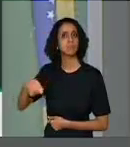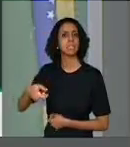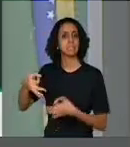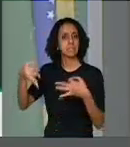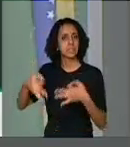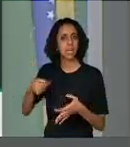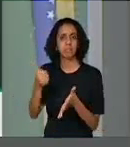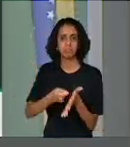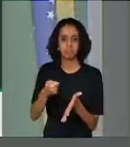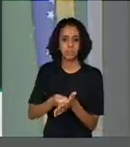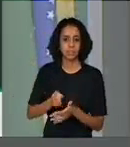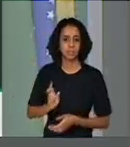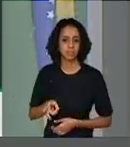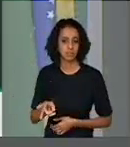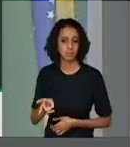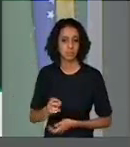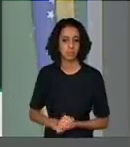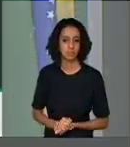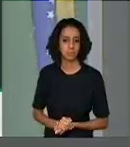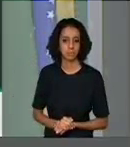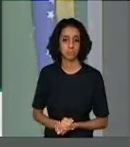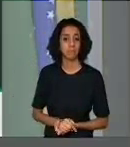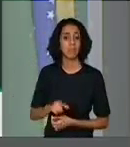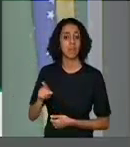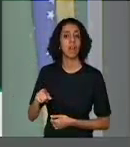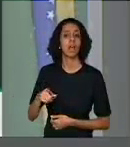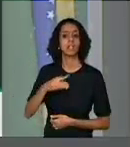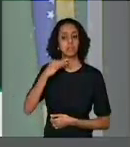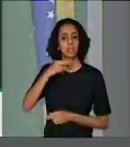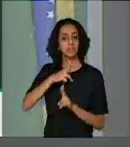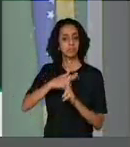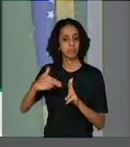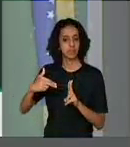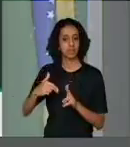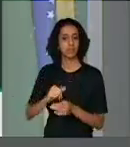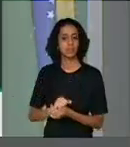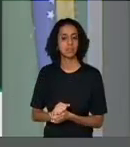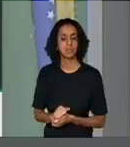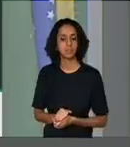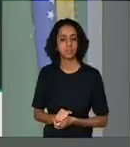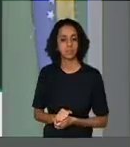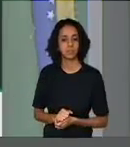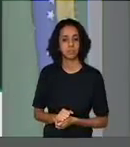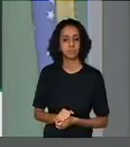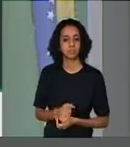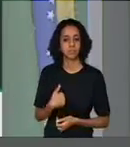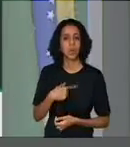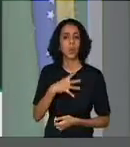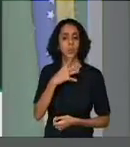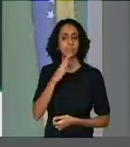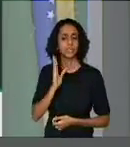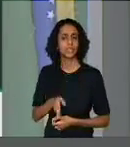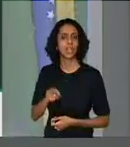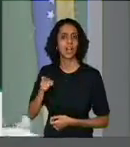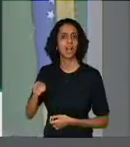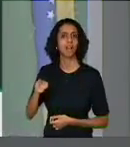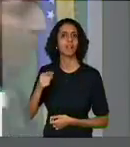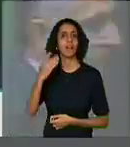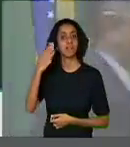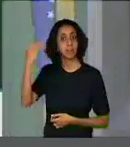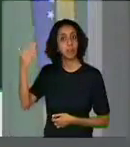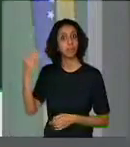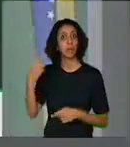honesta, combativa, da Universidade de Brasília, como diretor de escola, já conhecia a sua fama de uma líder